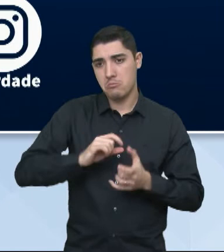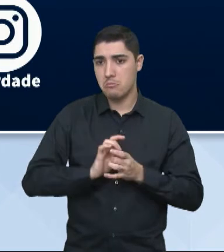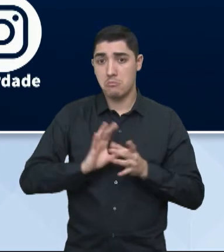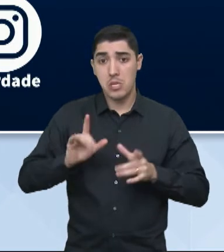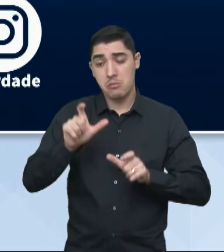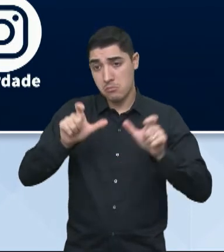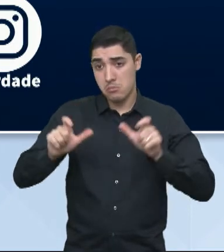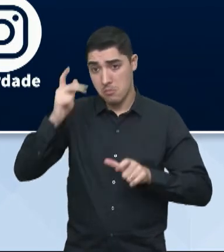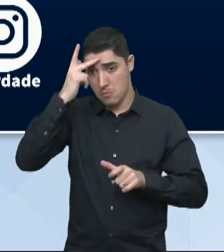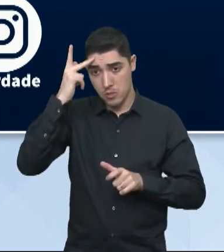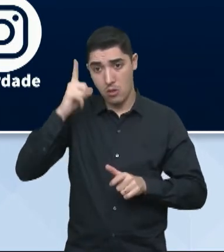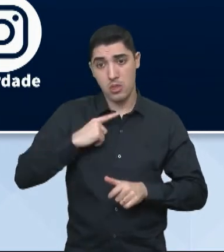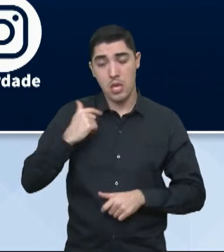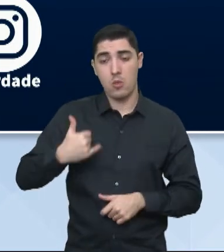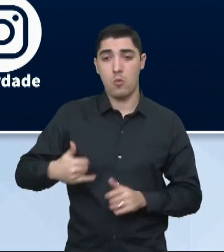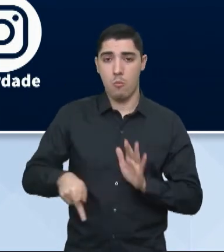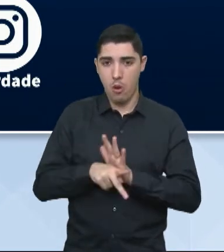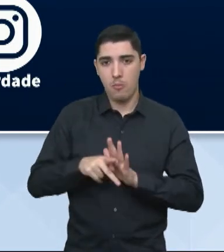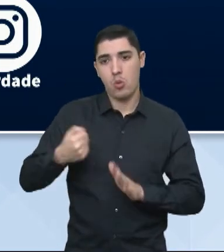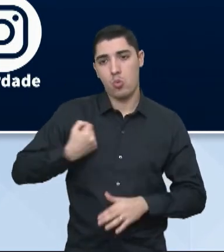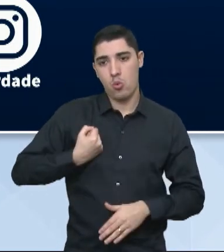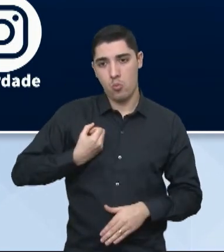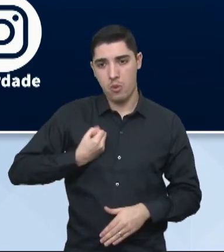povo joseense. Nosso telefone de WhatsApp é o